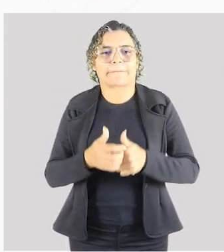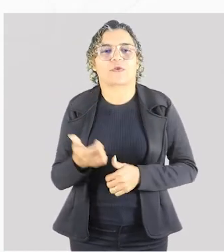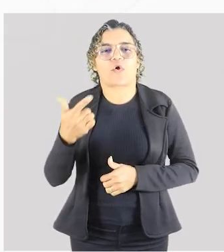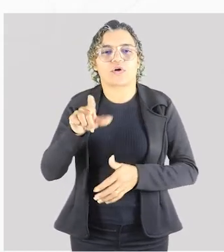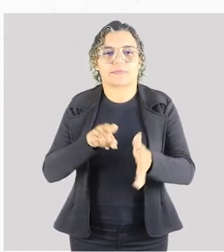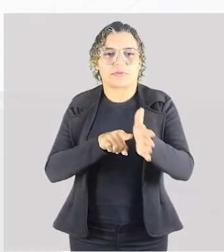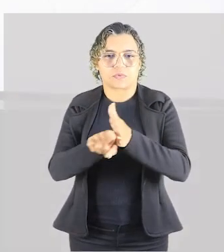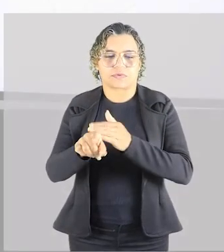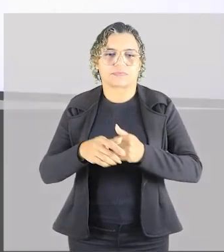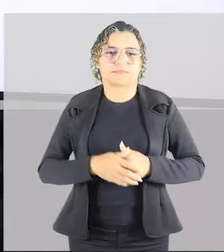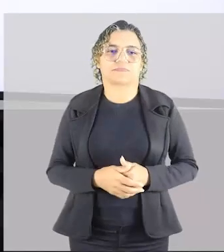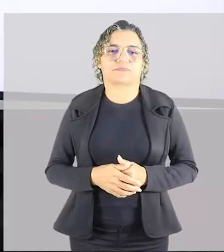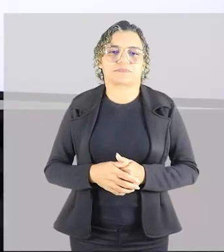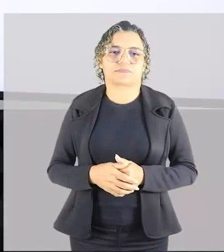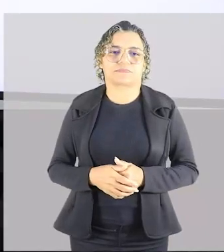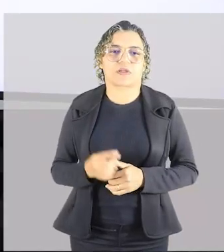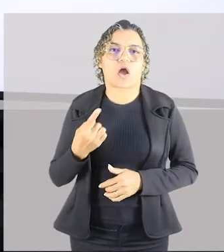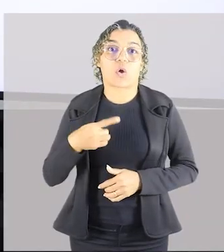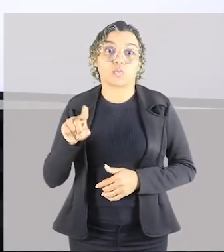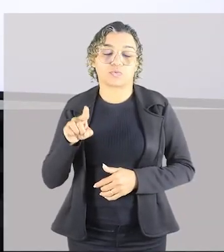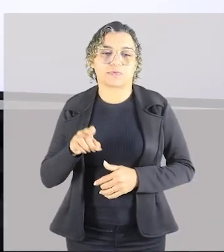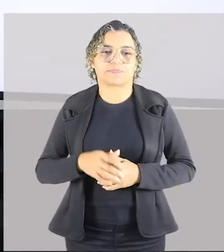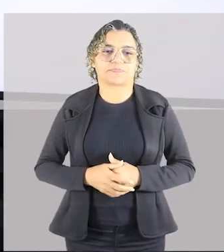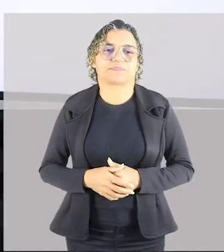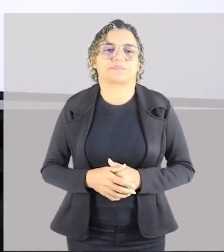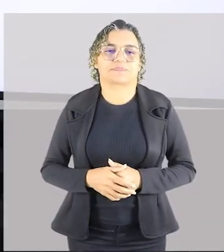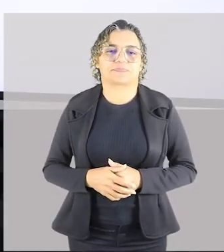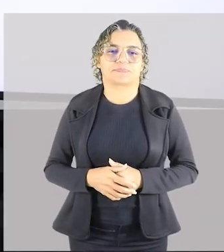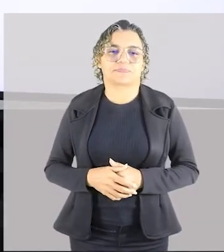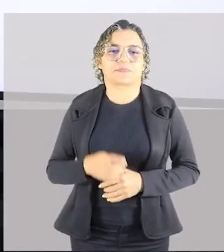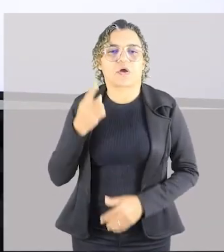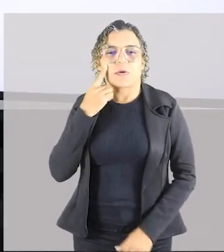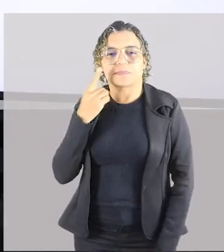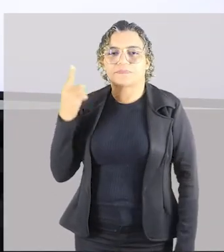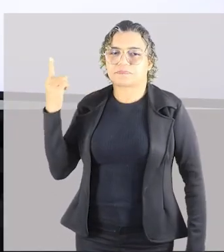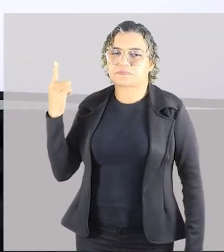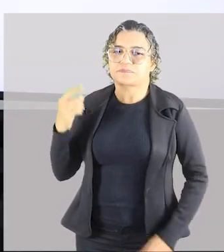responder mais um? Vamos responder a última questão para a gente fechar com chave de ouro?